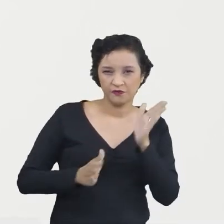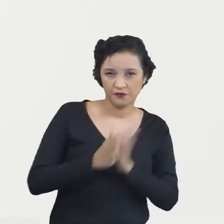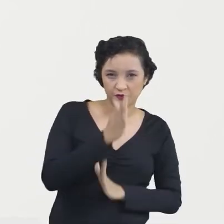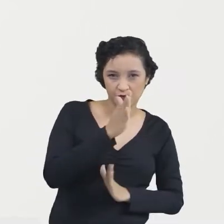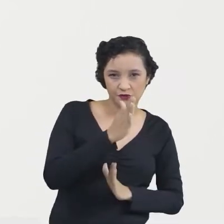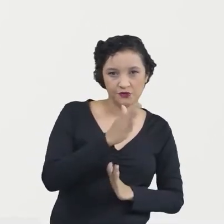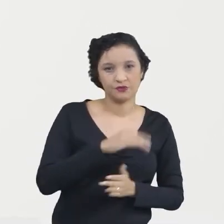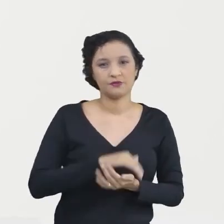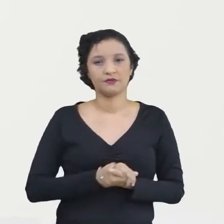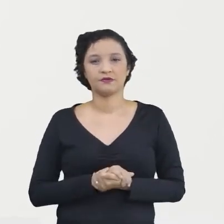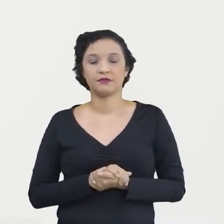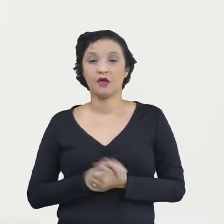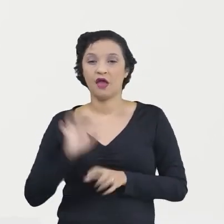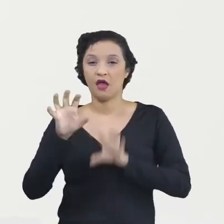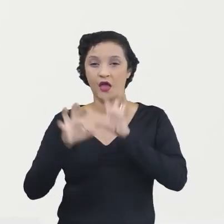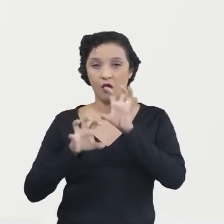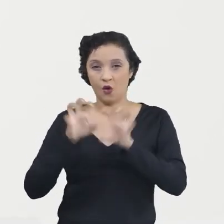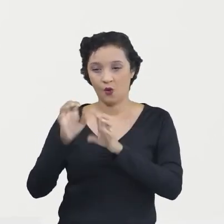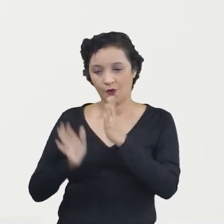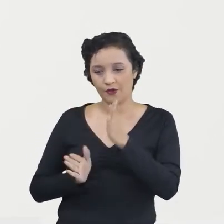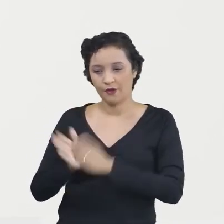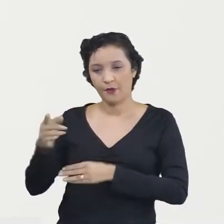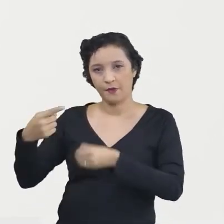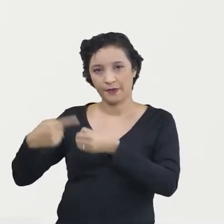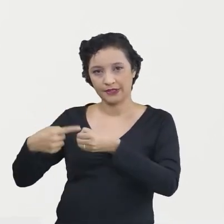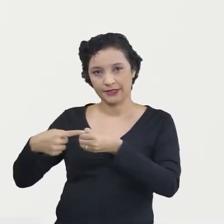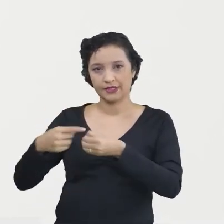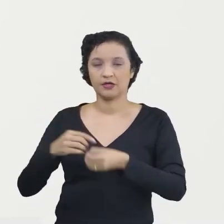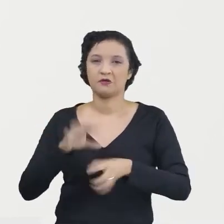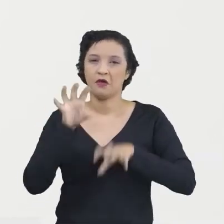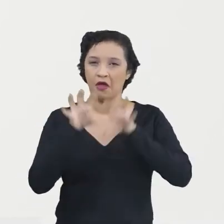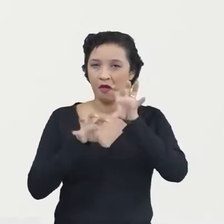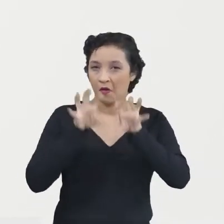a cidade. A onça morre.